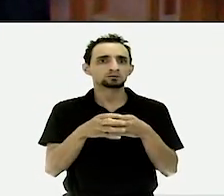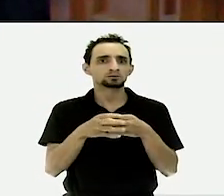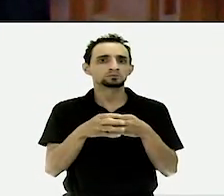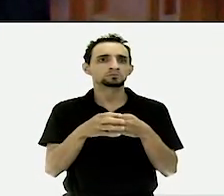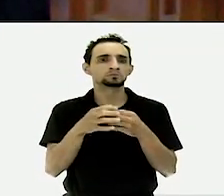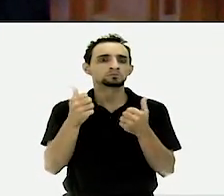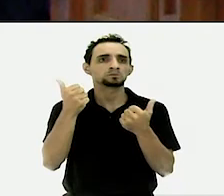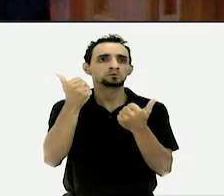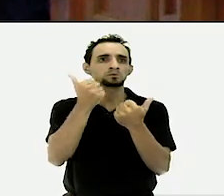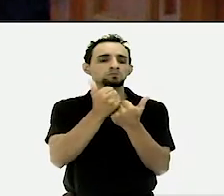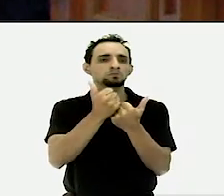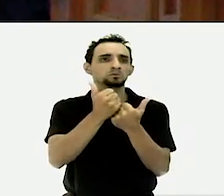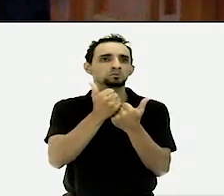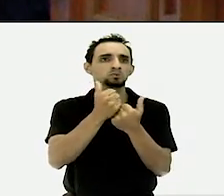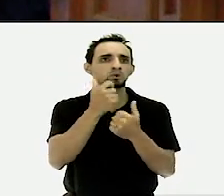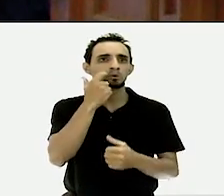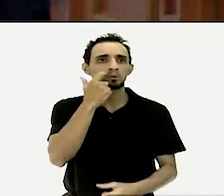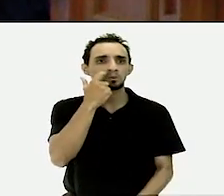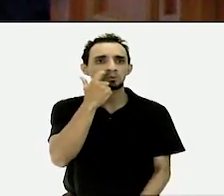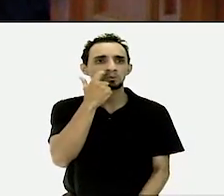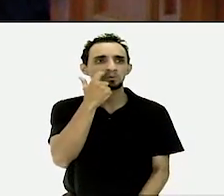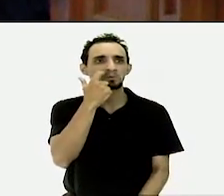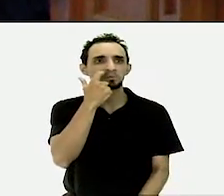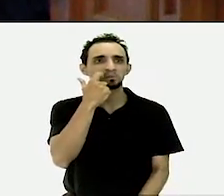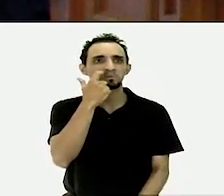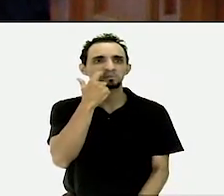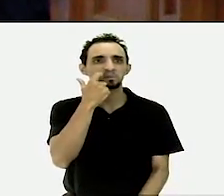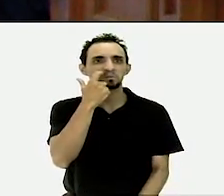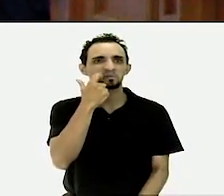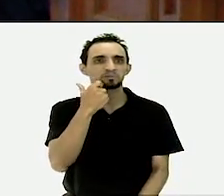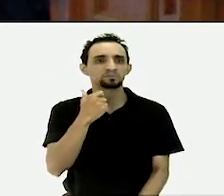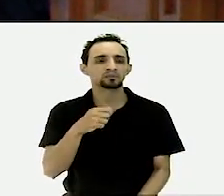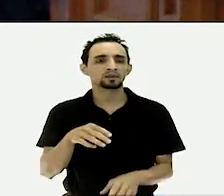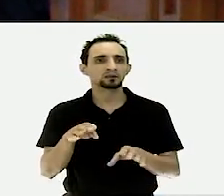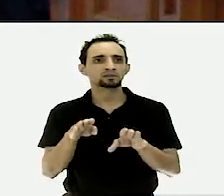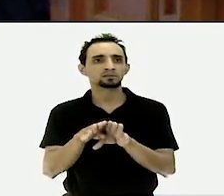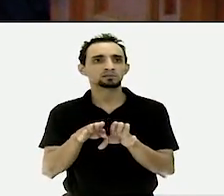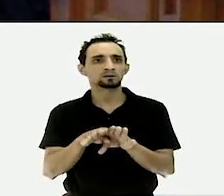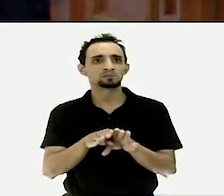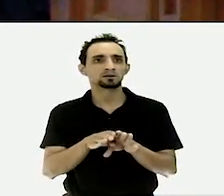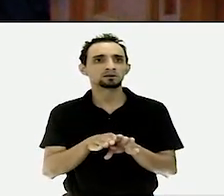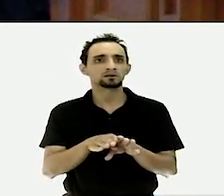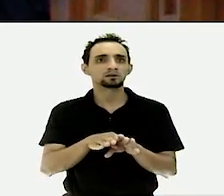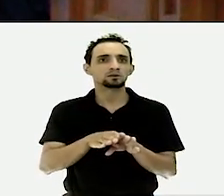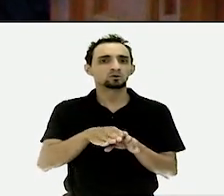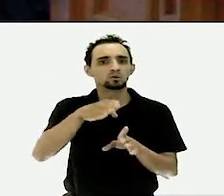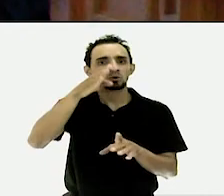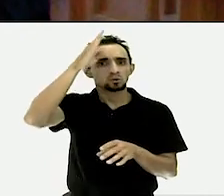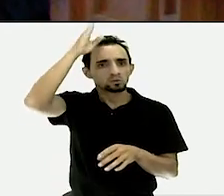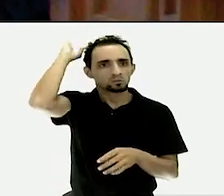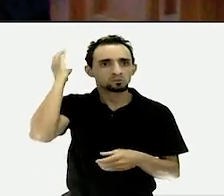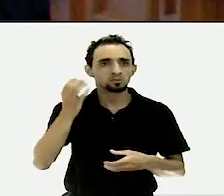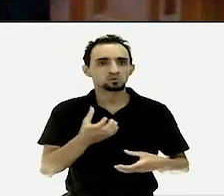do bombeiro lá. Já foi falado, já pro o bombeiro já foi falado, feito isso, falado